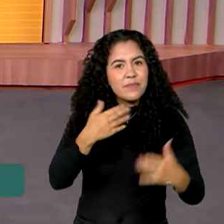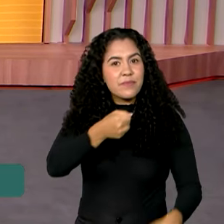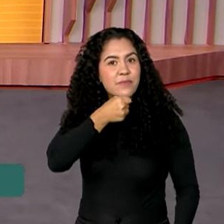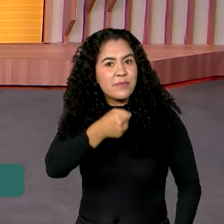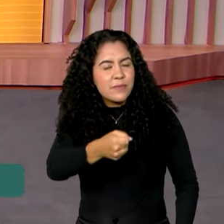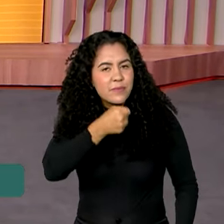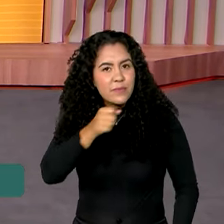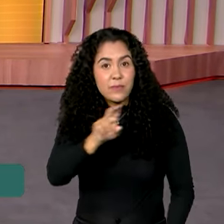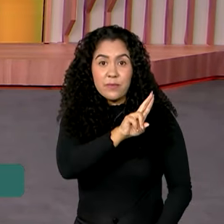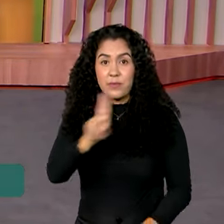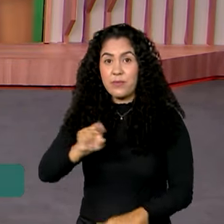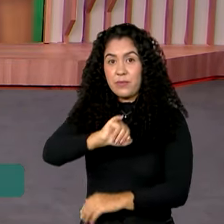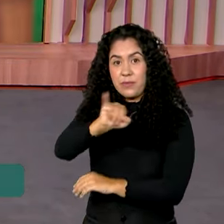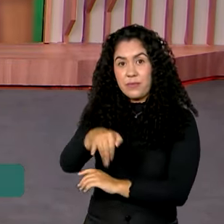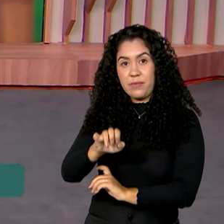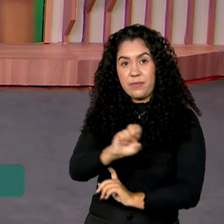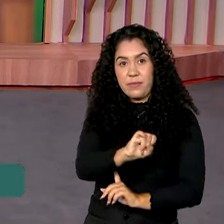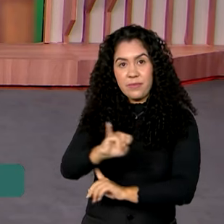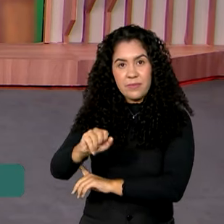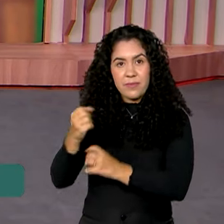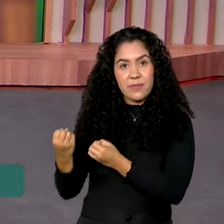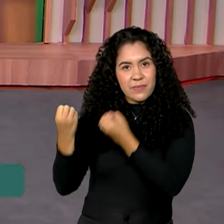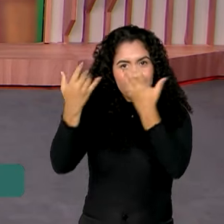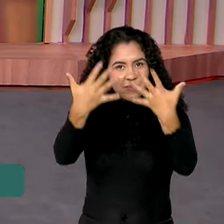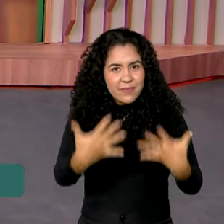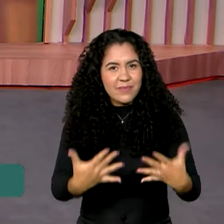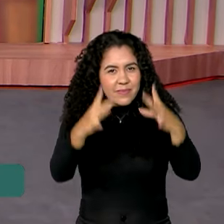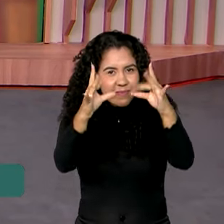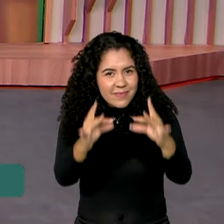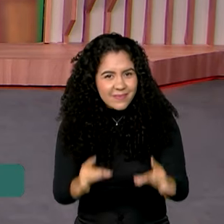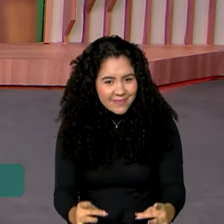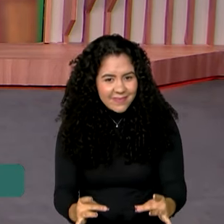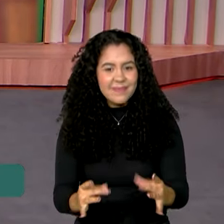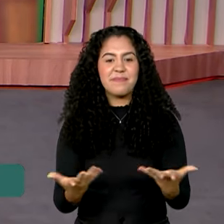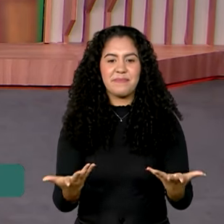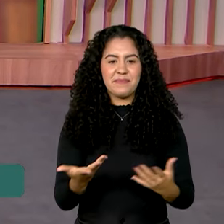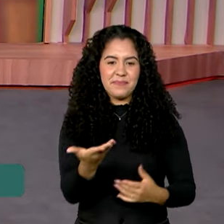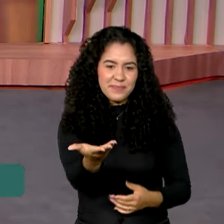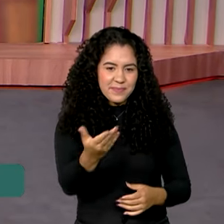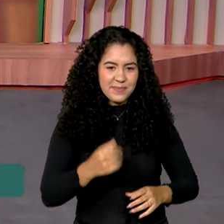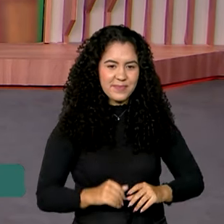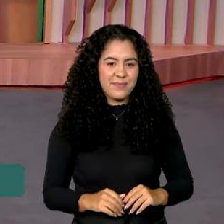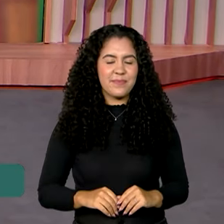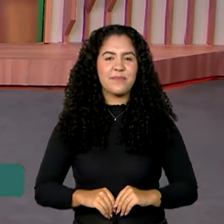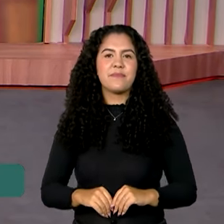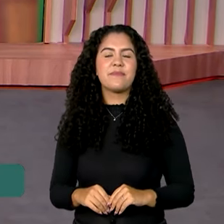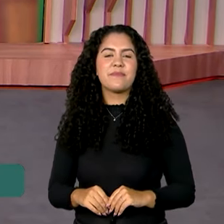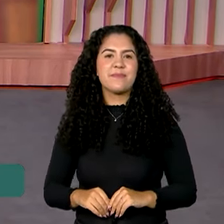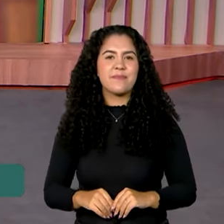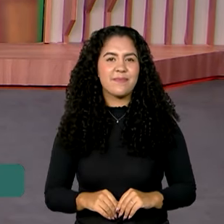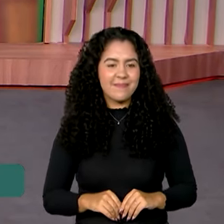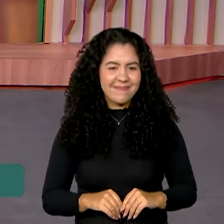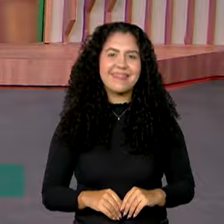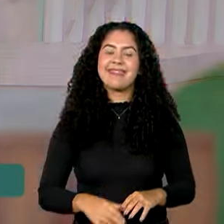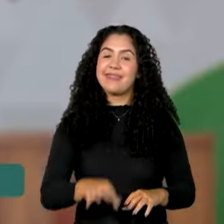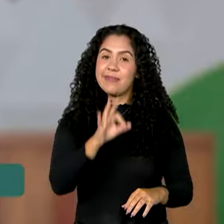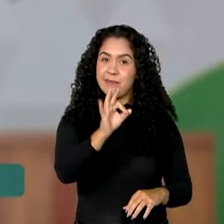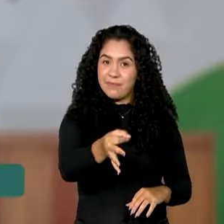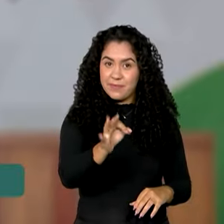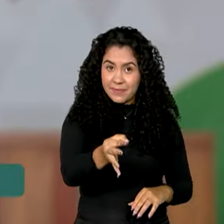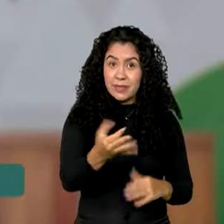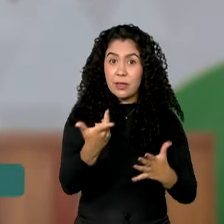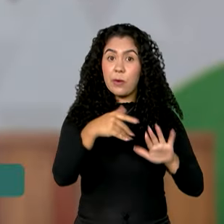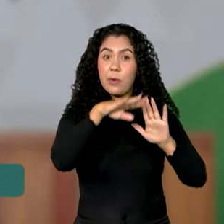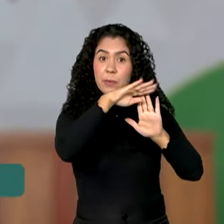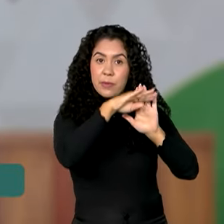com a repórter Jéssica Gonçalves, que vai contar os detalhes disso aí pra gente, viu? Com você, Jéssica. É isso, Vanessa. O